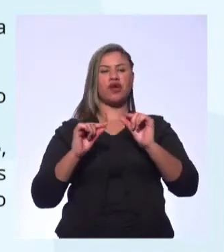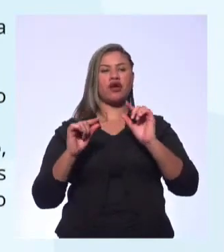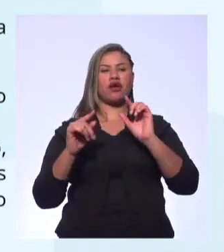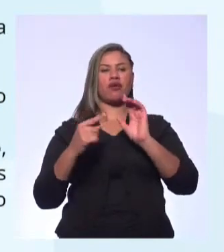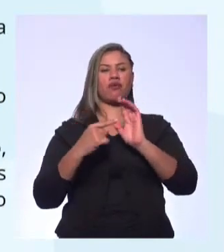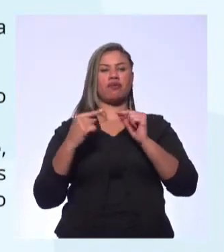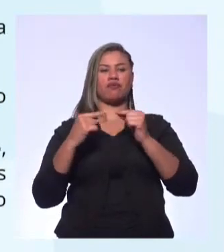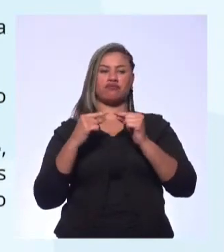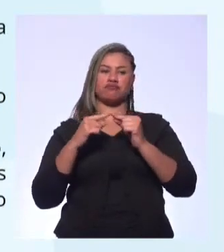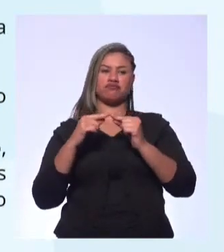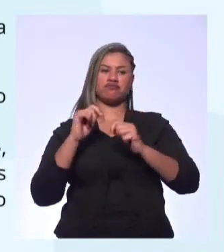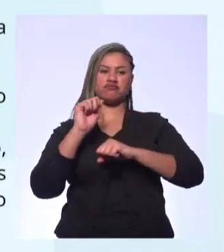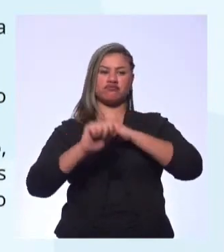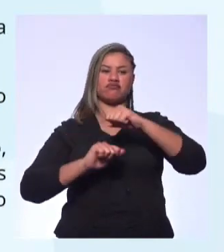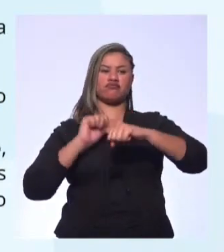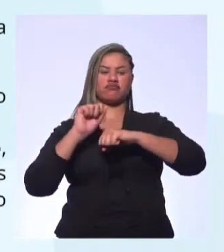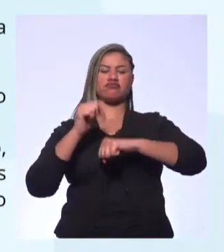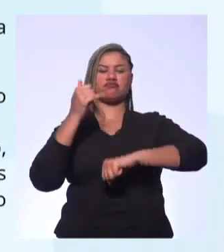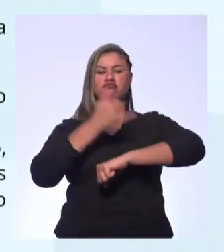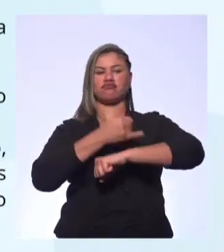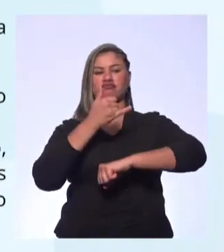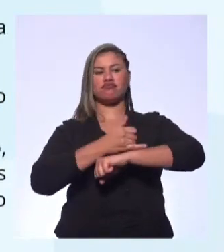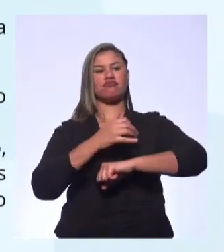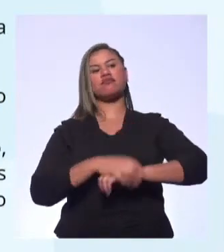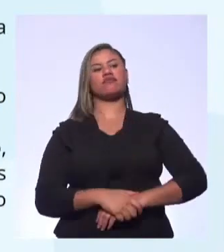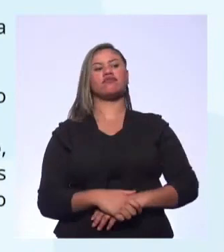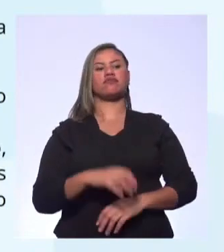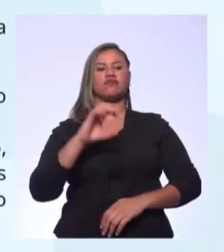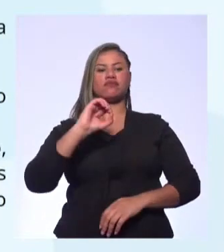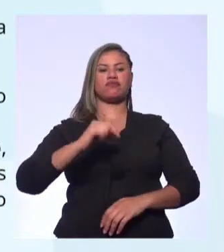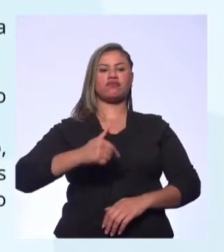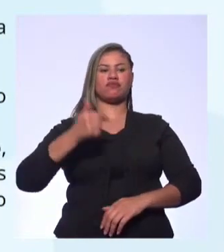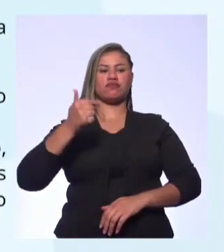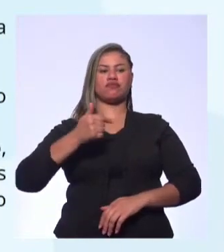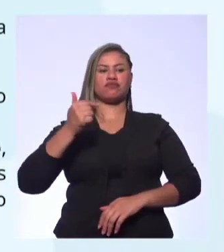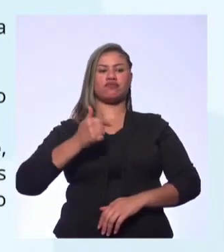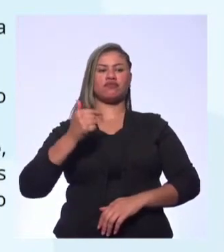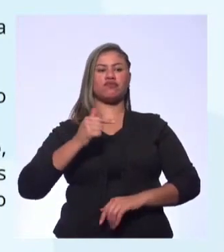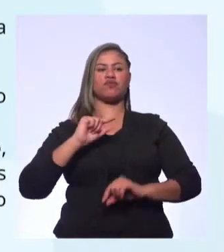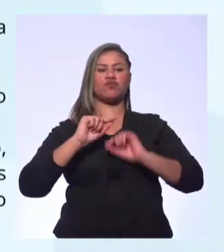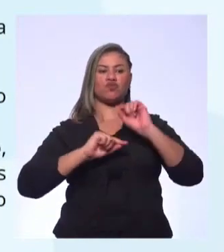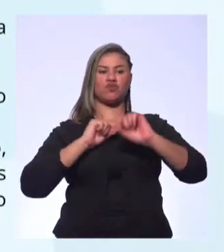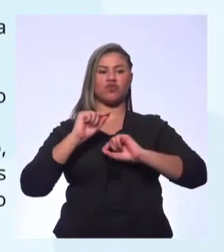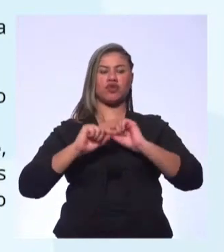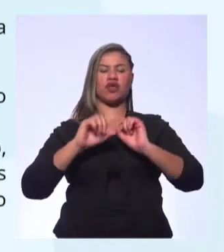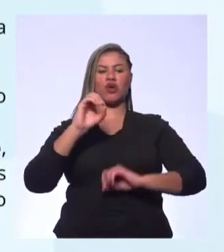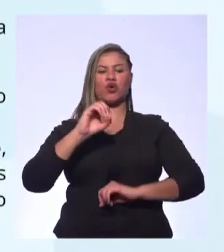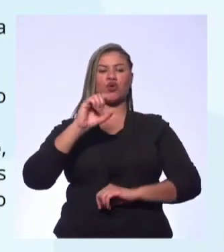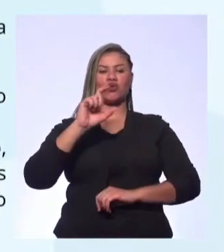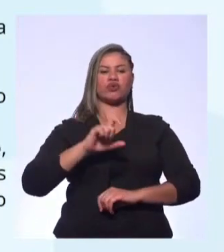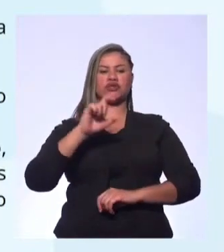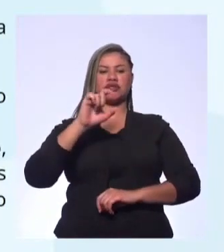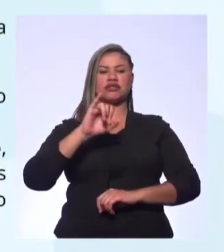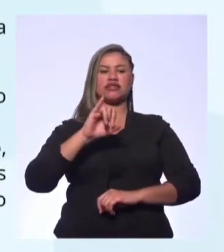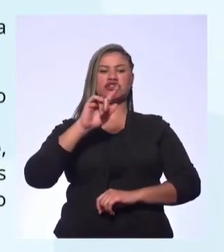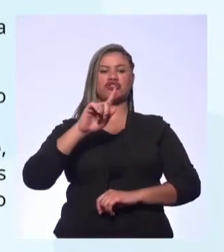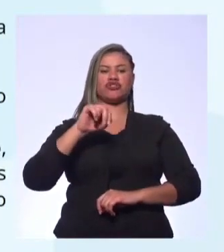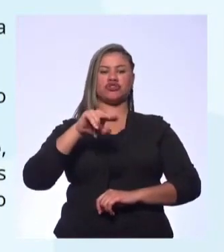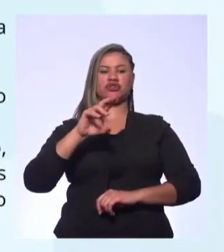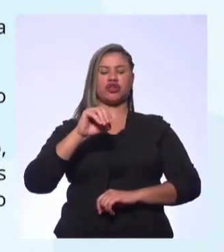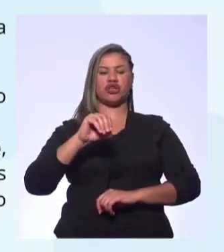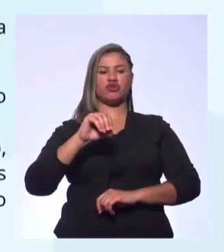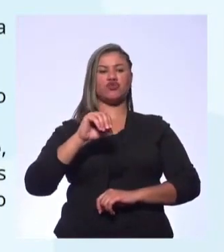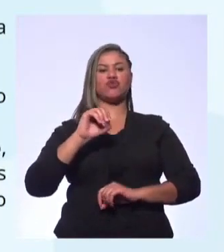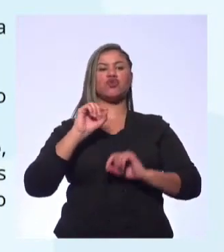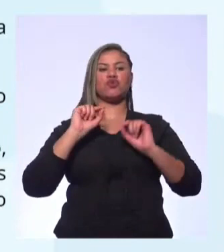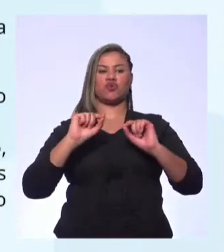gás oxigênio, ele representa a substância oxigênio, que no caso é uma partícula de gás oxigênio que é